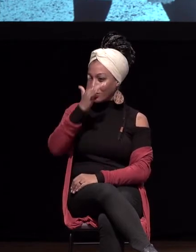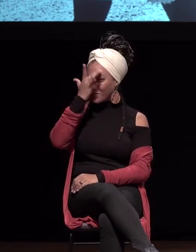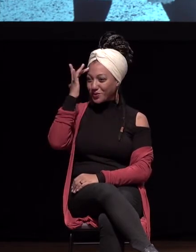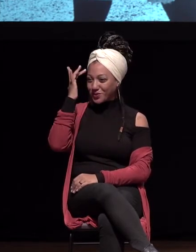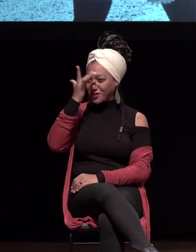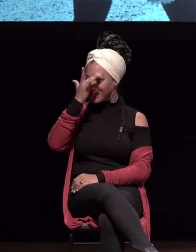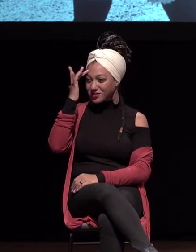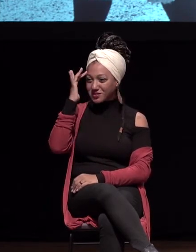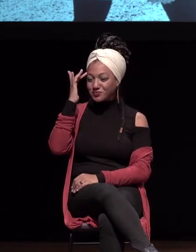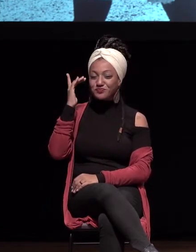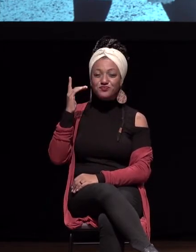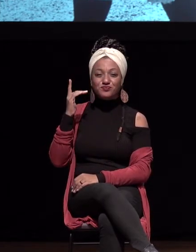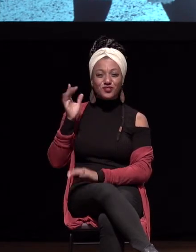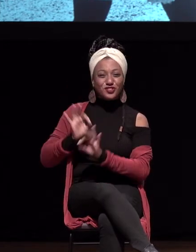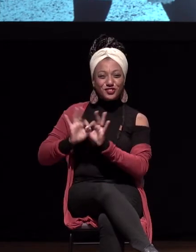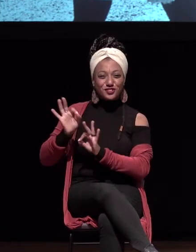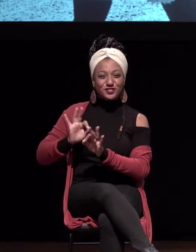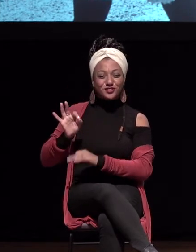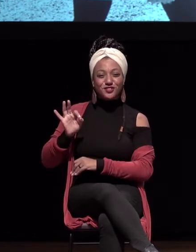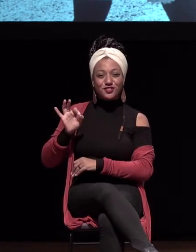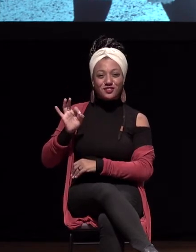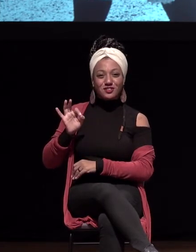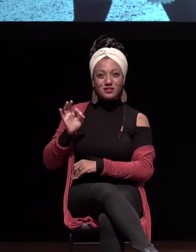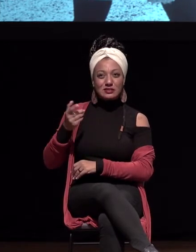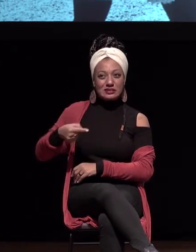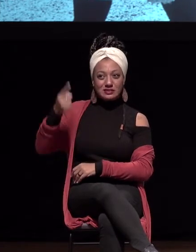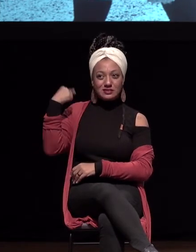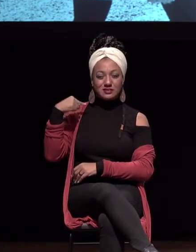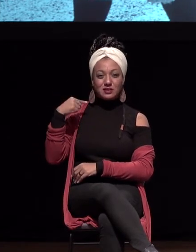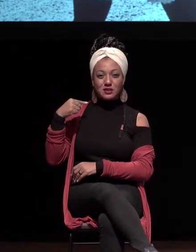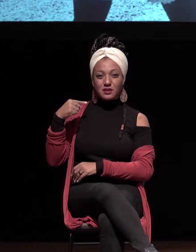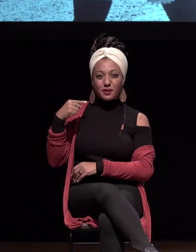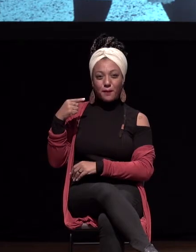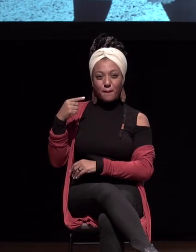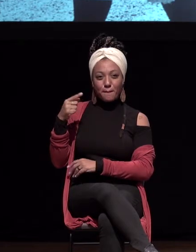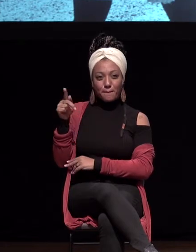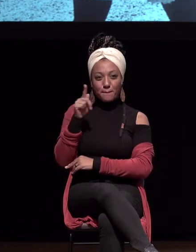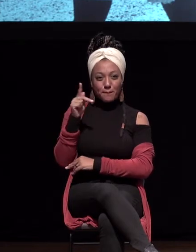o encontro chamado Mais Professores,